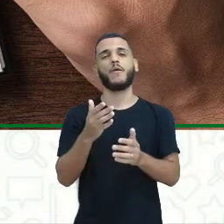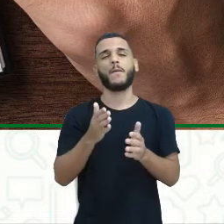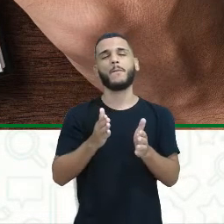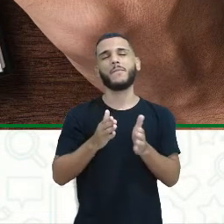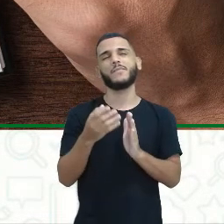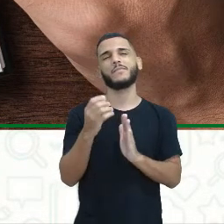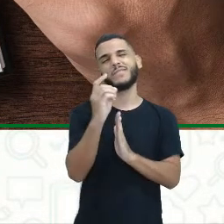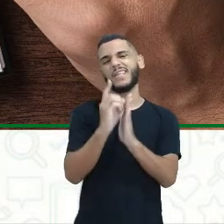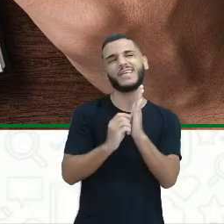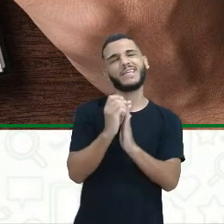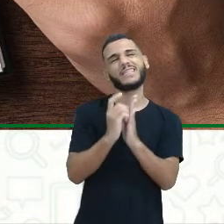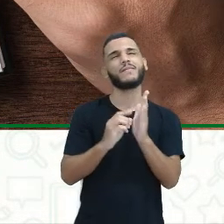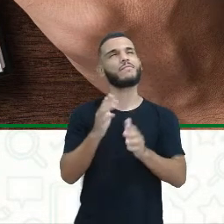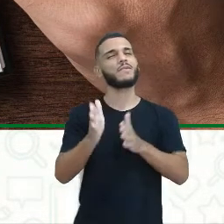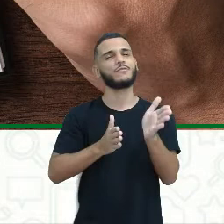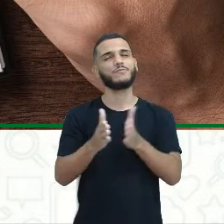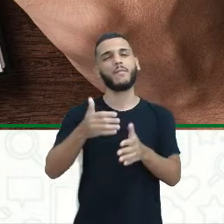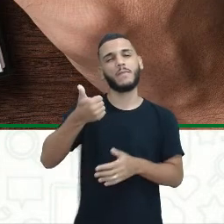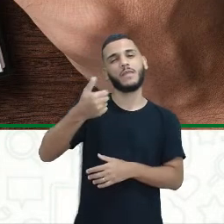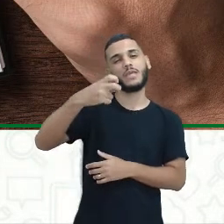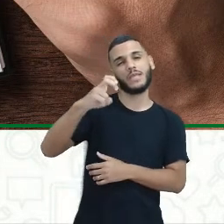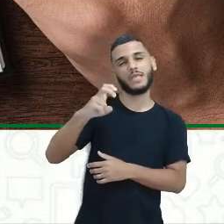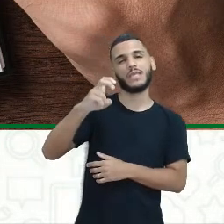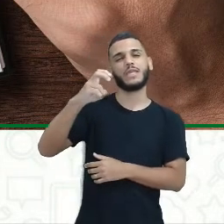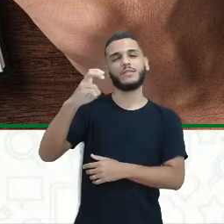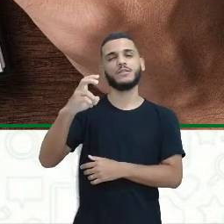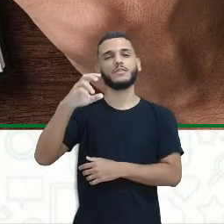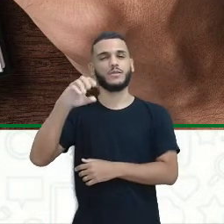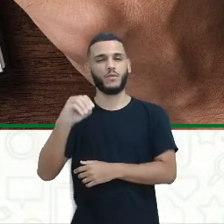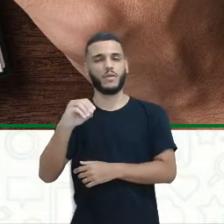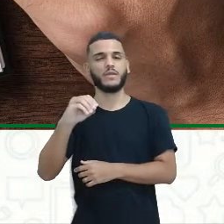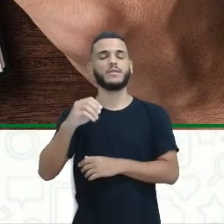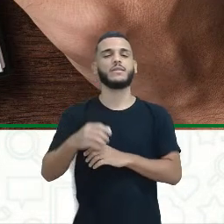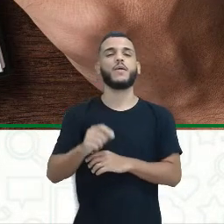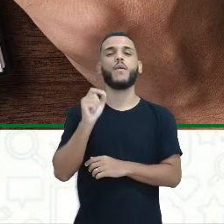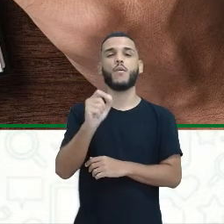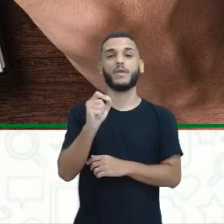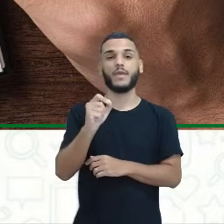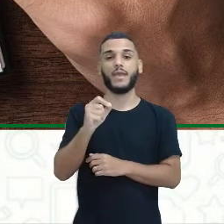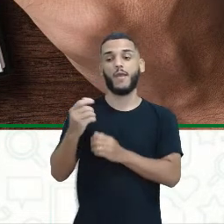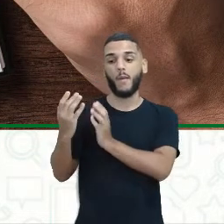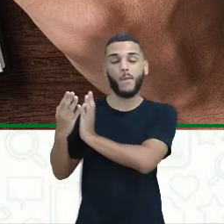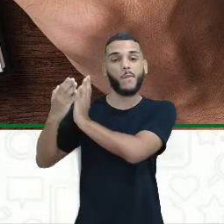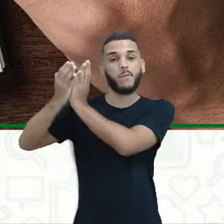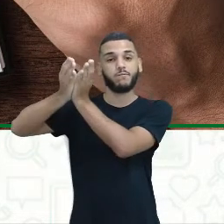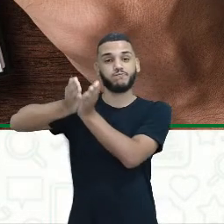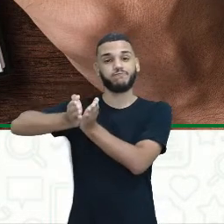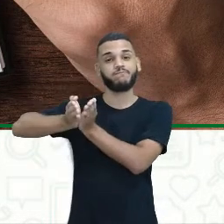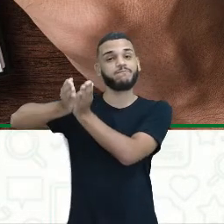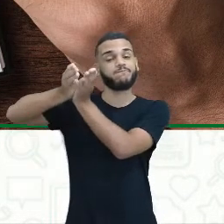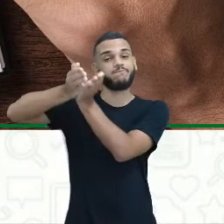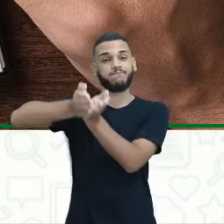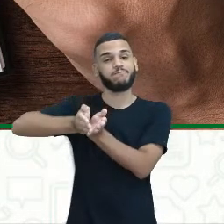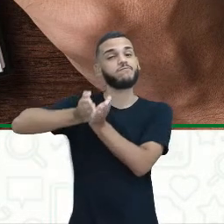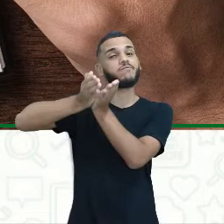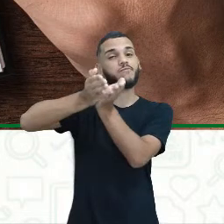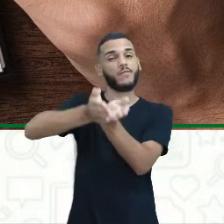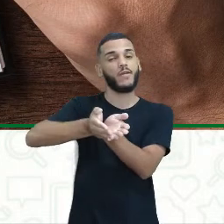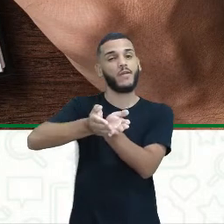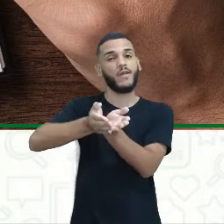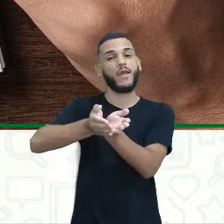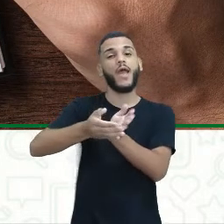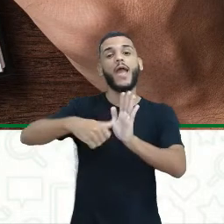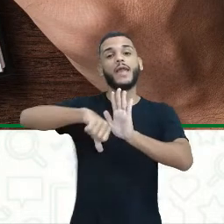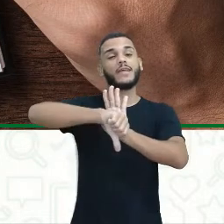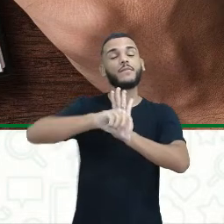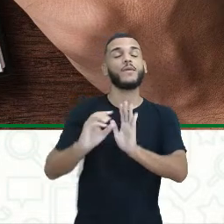1550. Inicialmente por meio do chamado tráfico ultramarino. Então, o que é que acontecia?